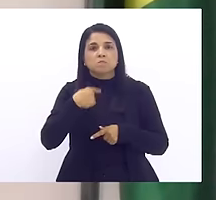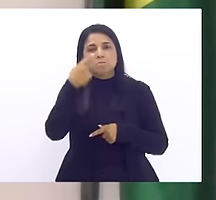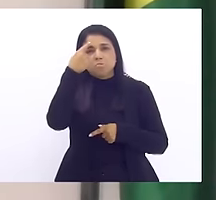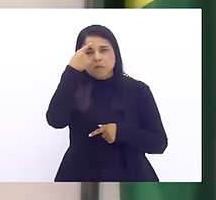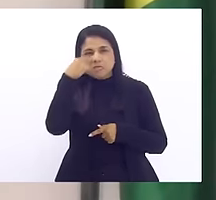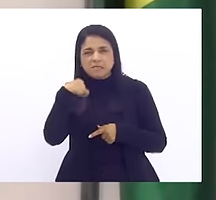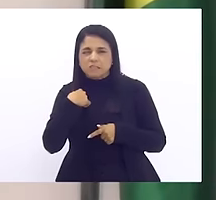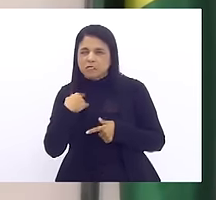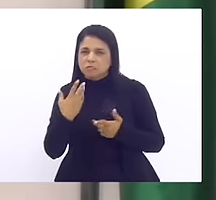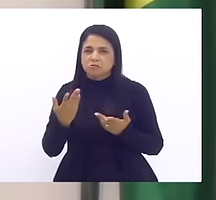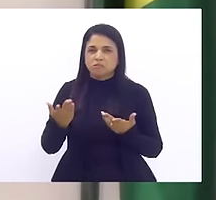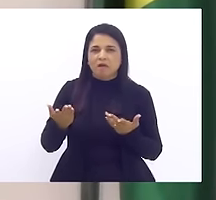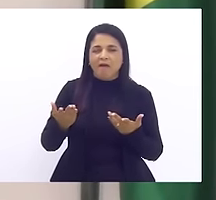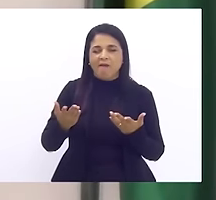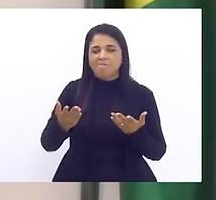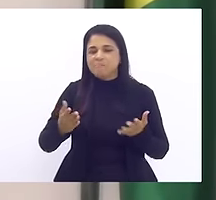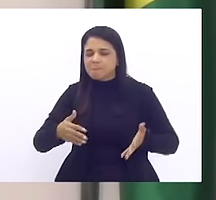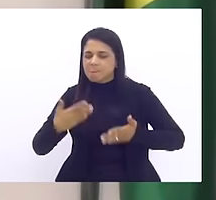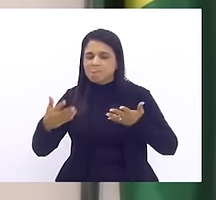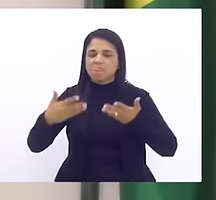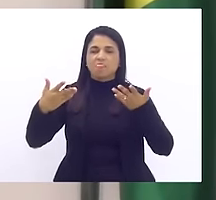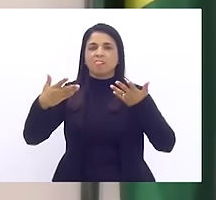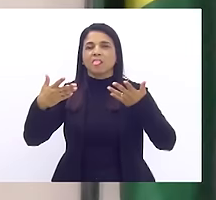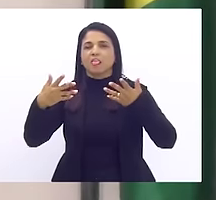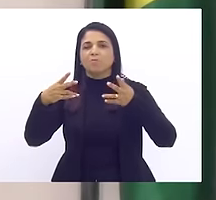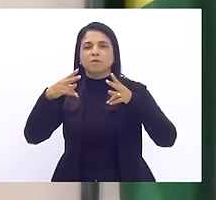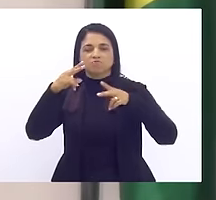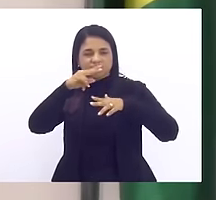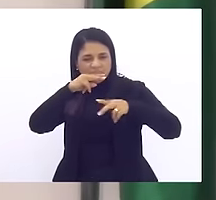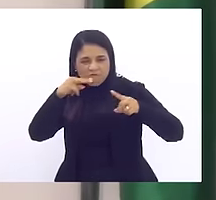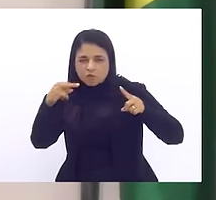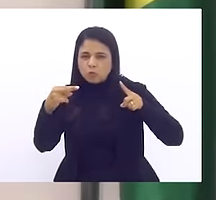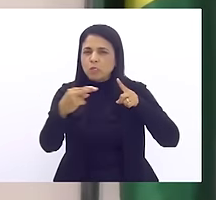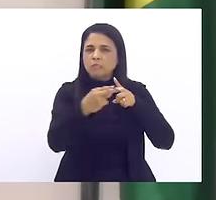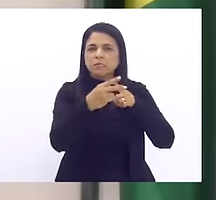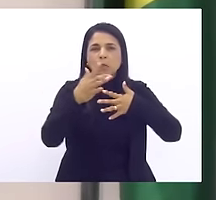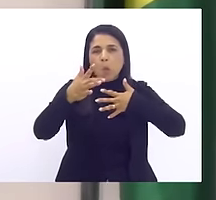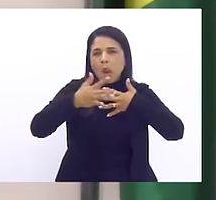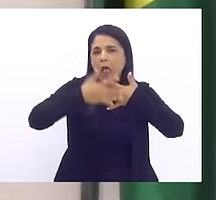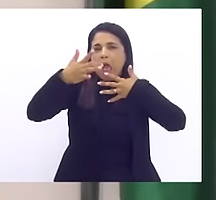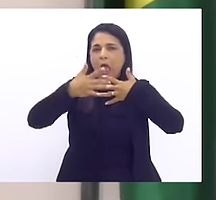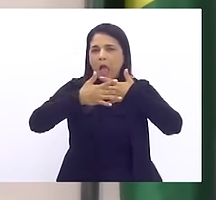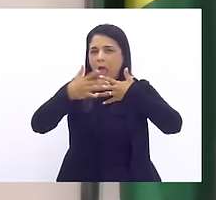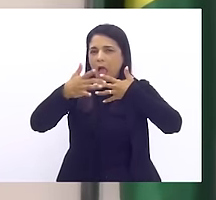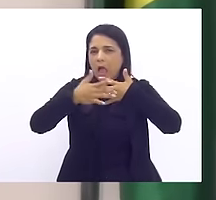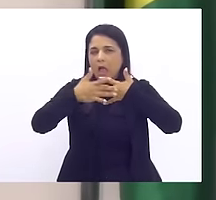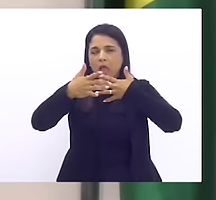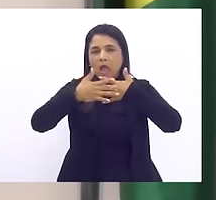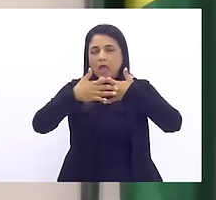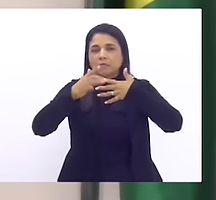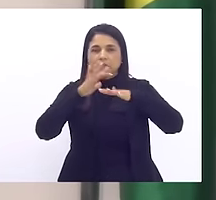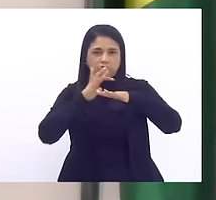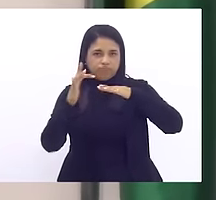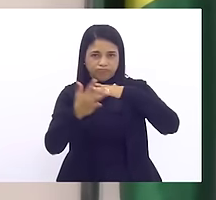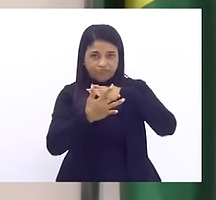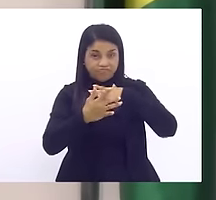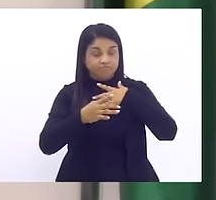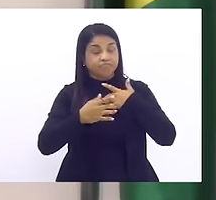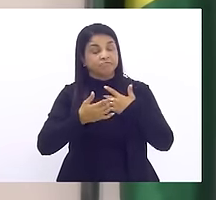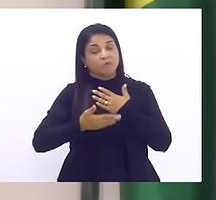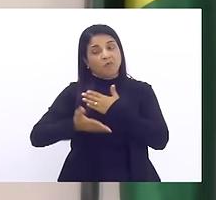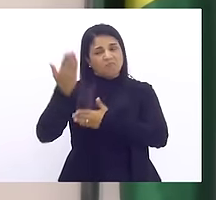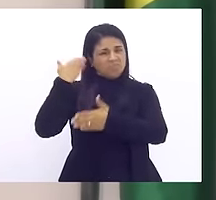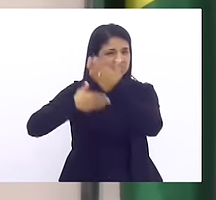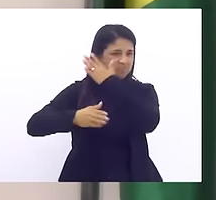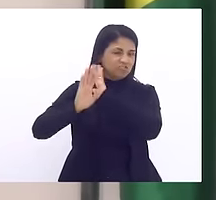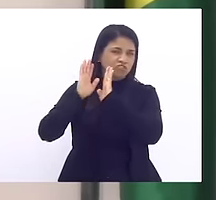sensacionalismo para ganhar visualizações likes se algum dia outros fizeram isso problema